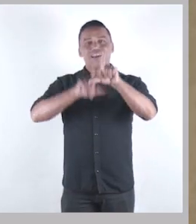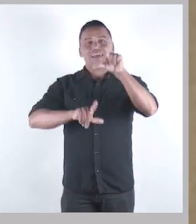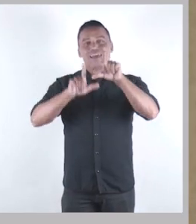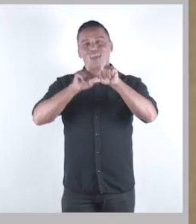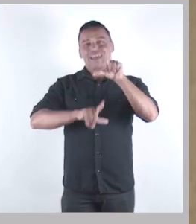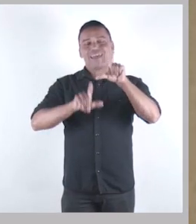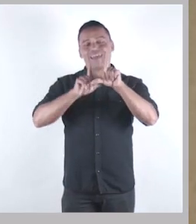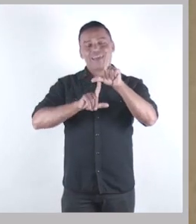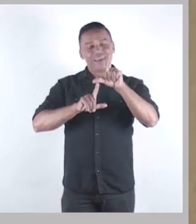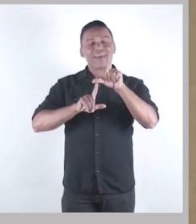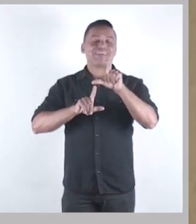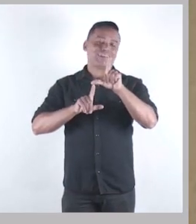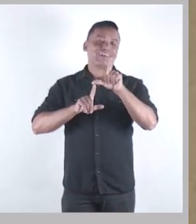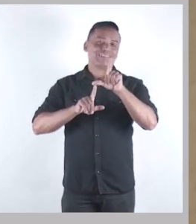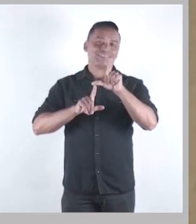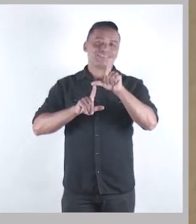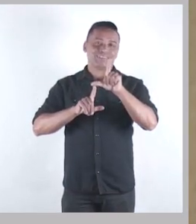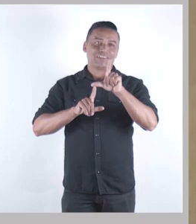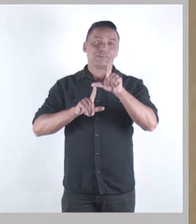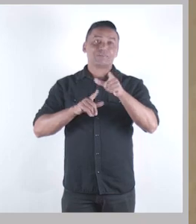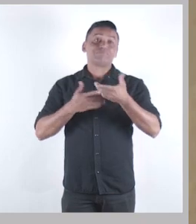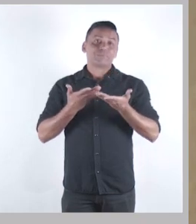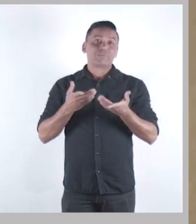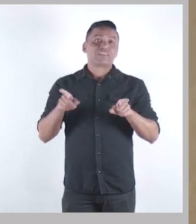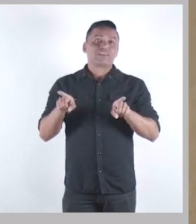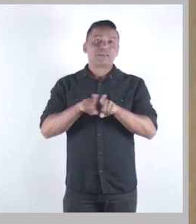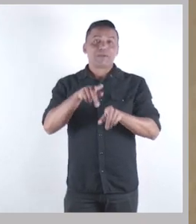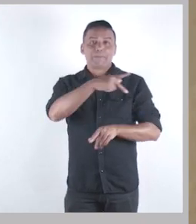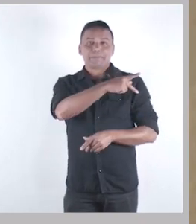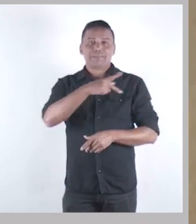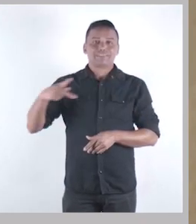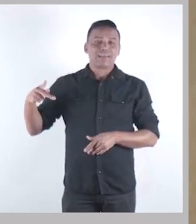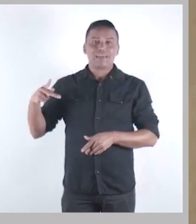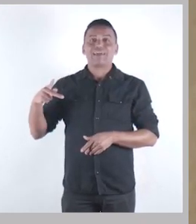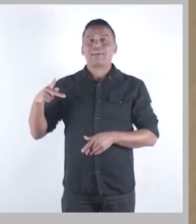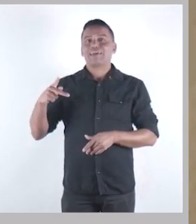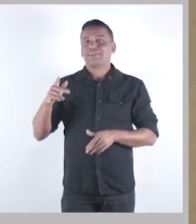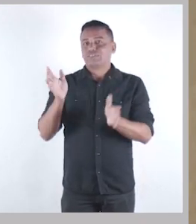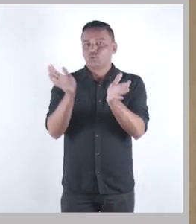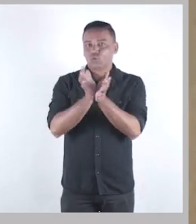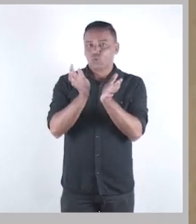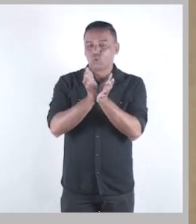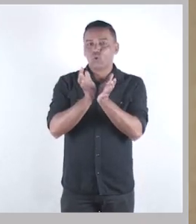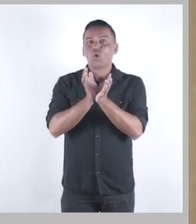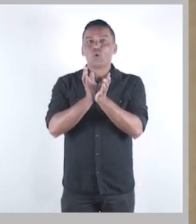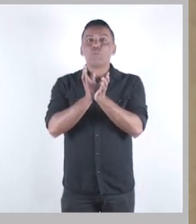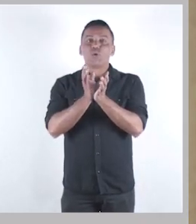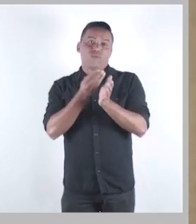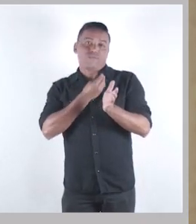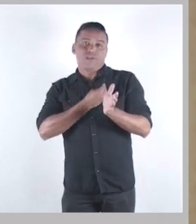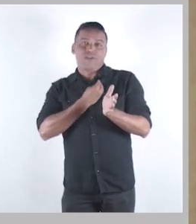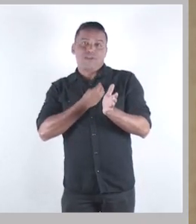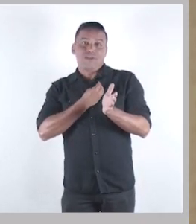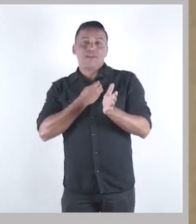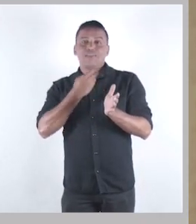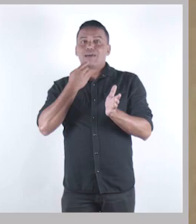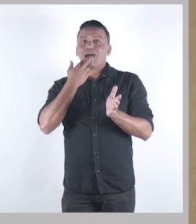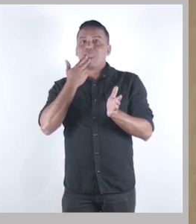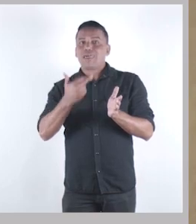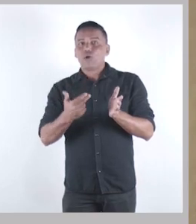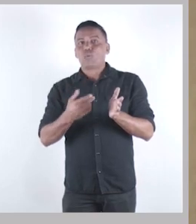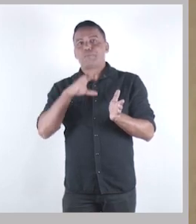Eduardo Mondlane e, simultaneamente, sou o presidente do Fundo Bibliográfico de Língua Portuguesa. Sim. O Fundo Bibliográfico de Língua Portuguesa é